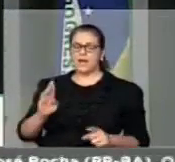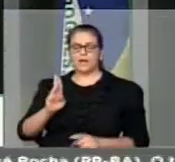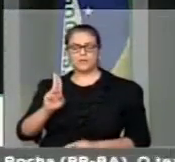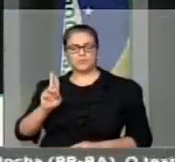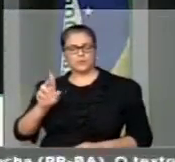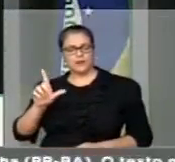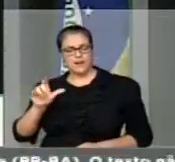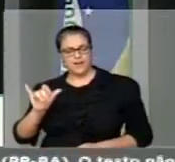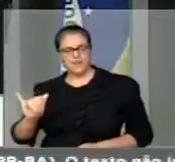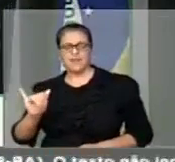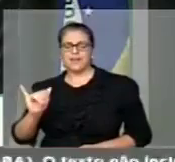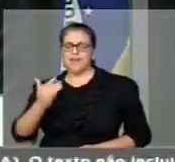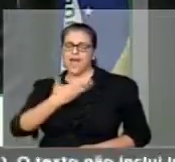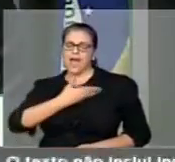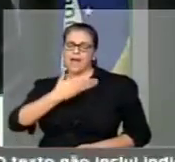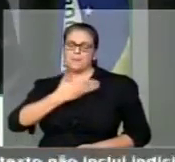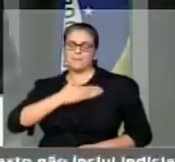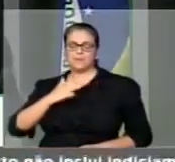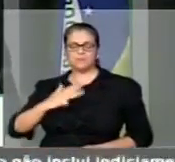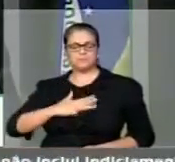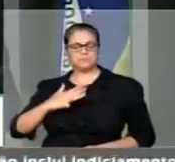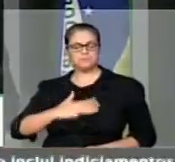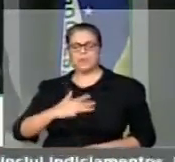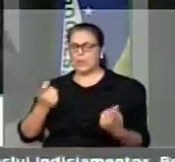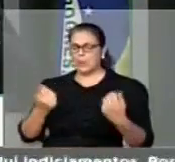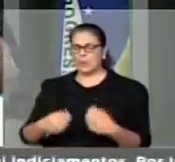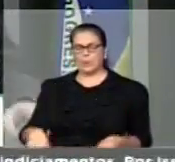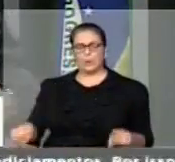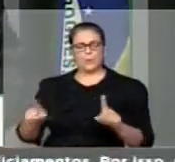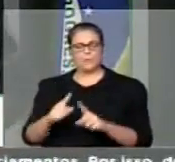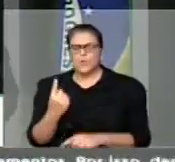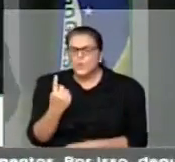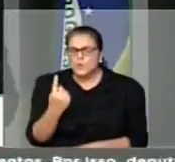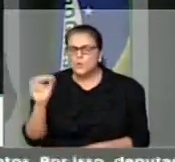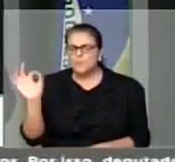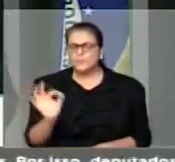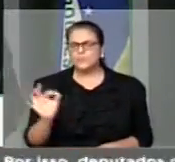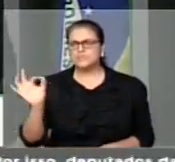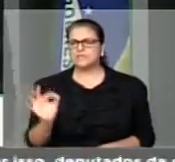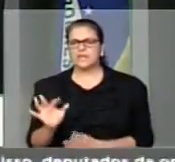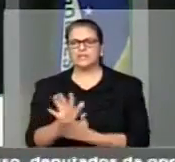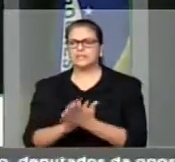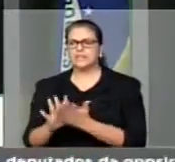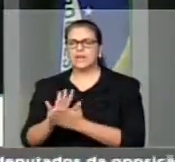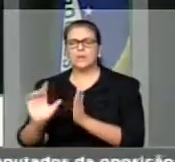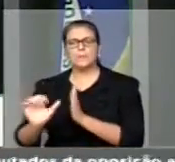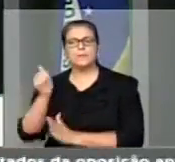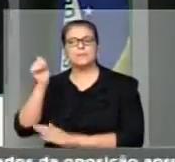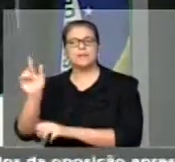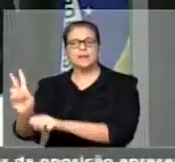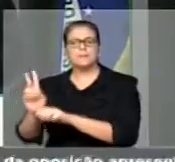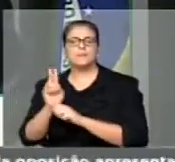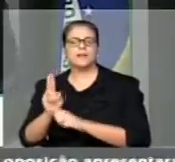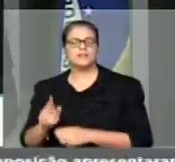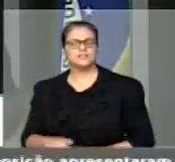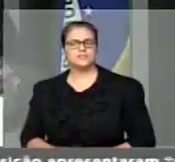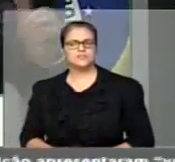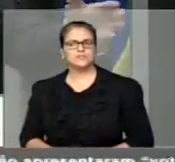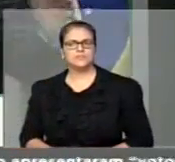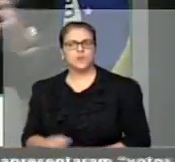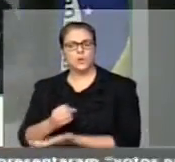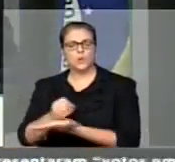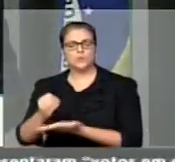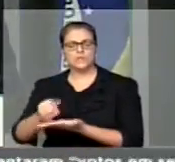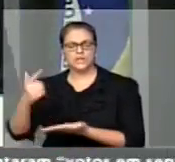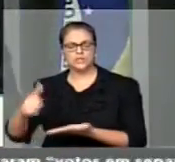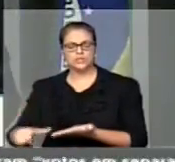Lula, ele sequer precisou de 1% para tomar o seu primeiro empréstimo no BNDES. Ao longo dos seus contratos,